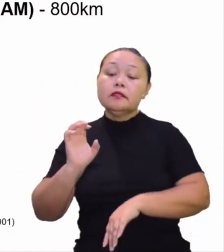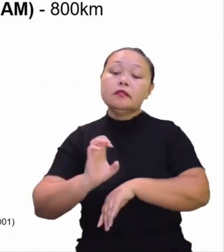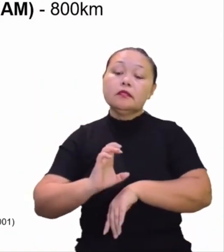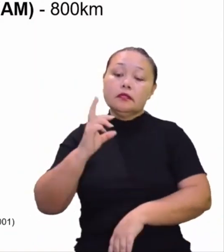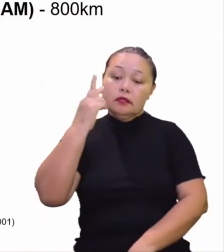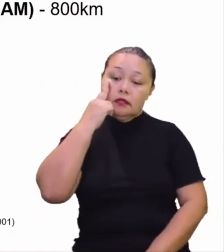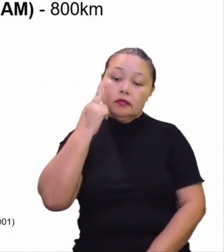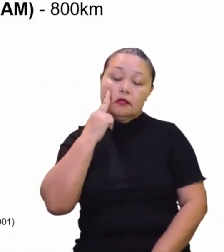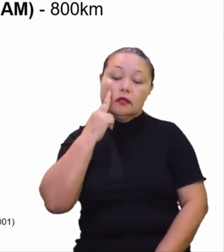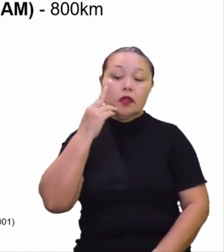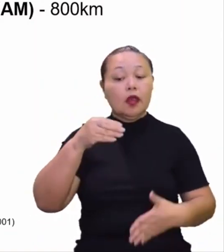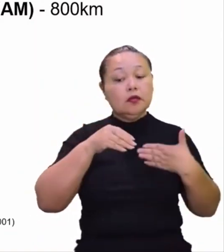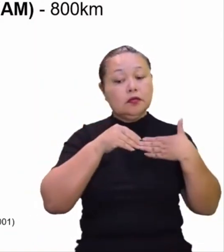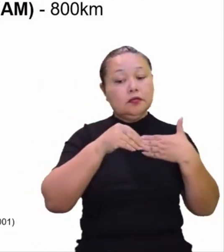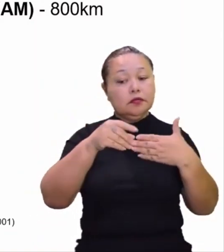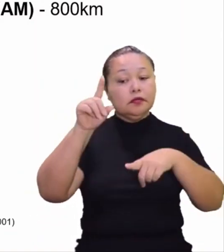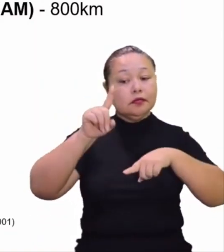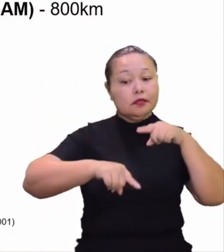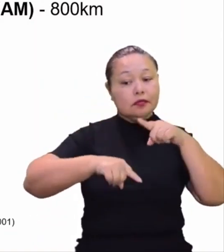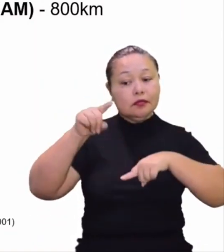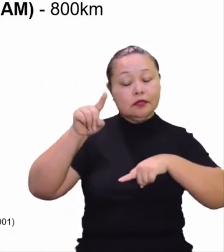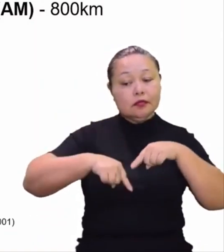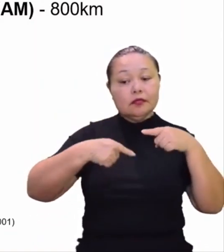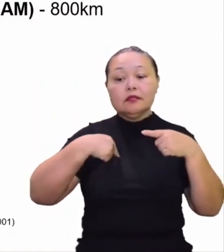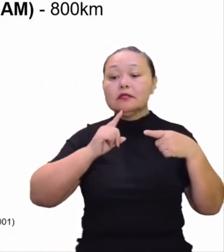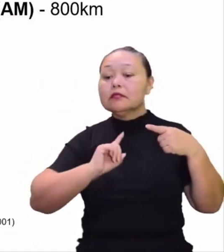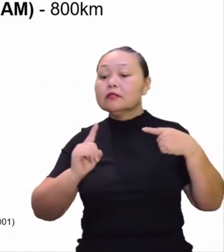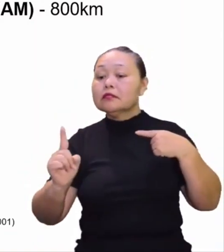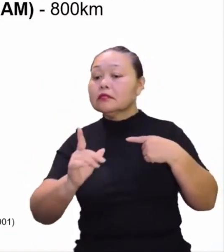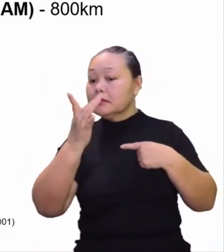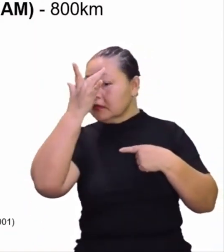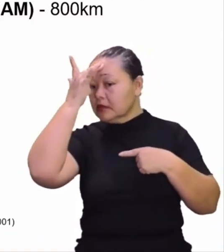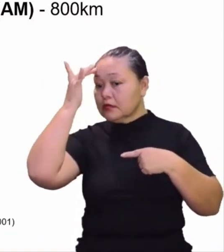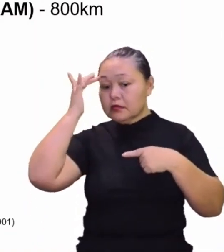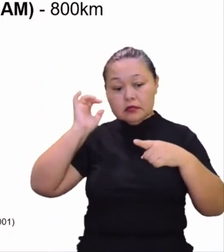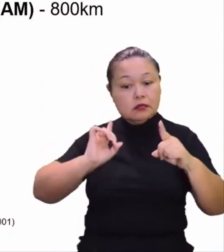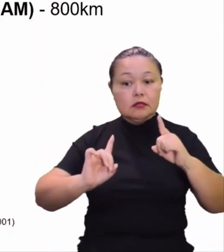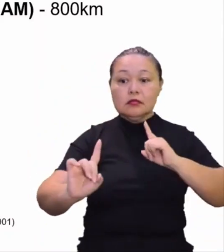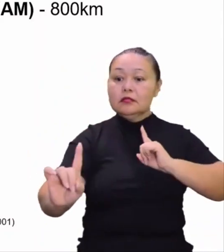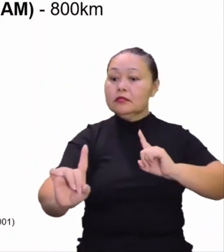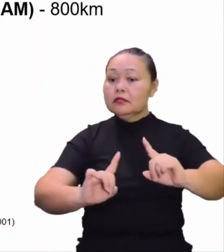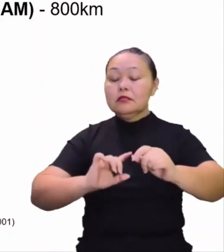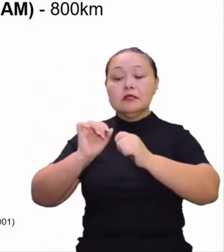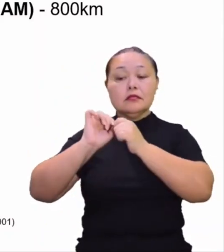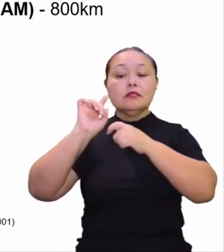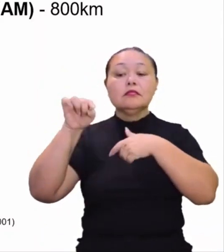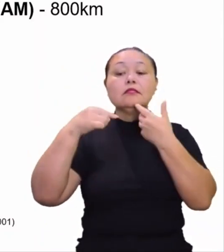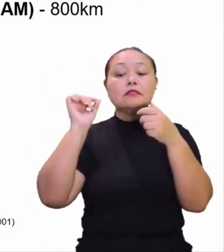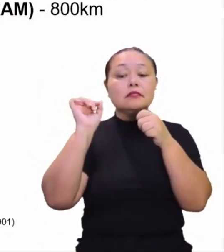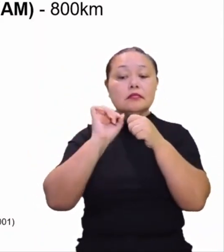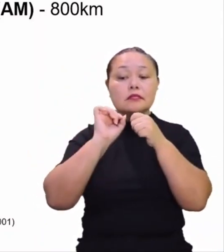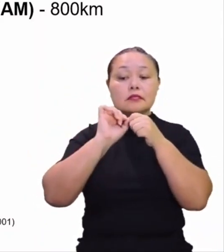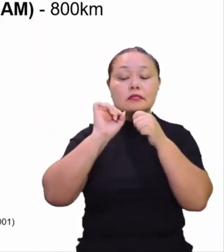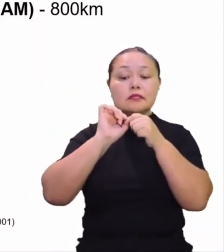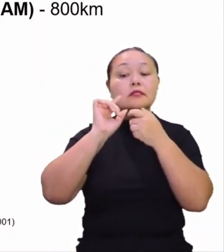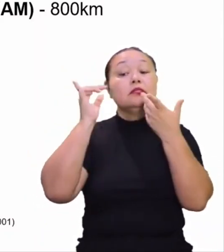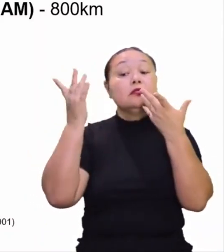do escoamento da produção e também circulação de pessoas é feito aí pelo nosso